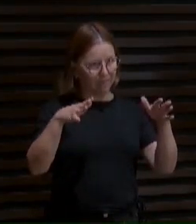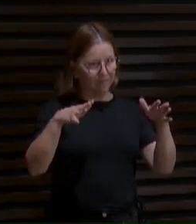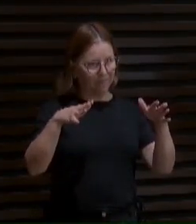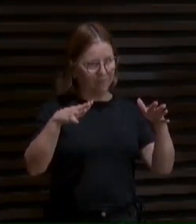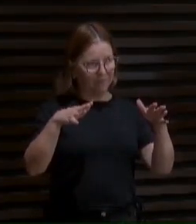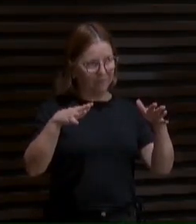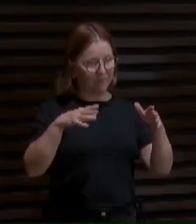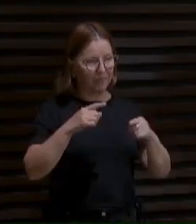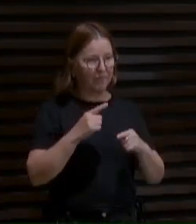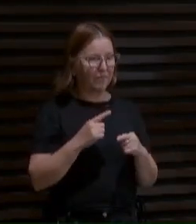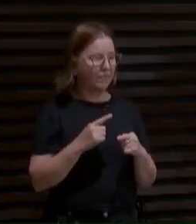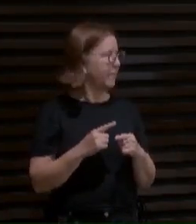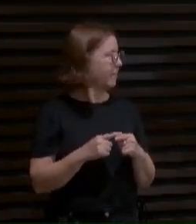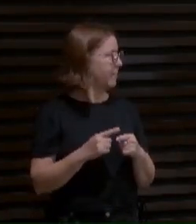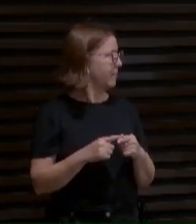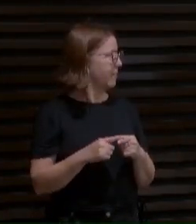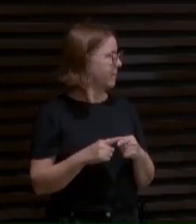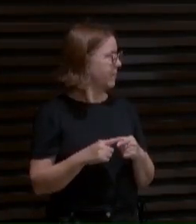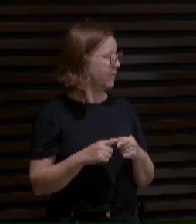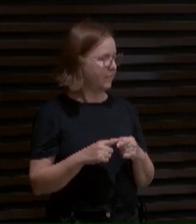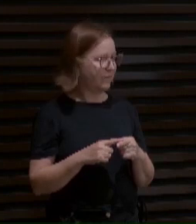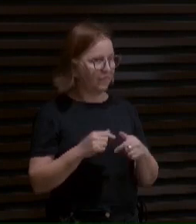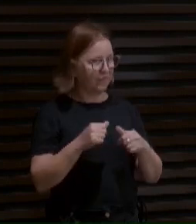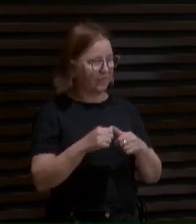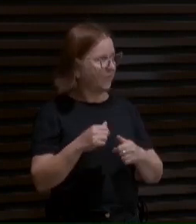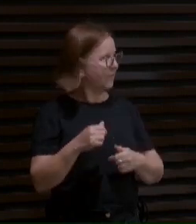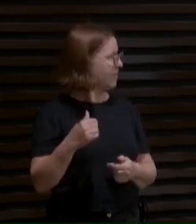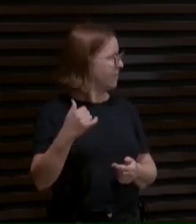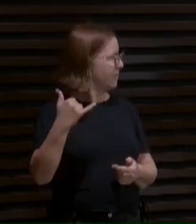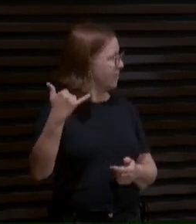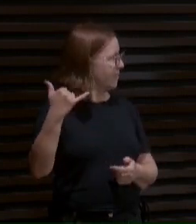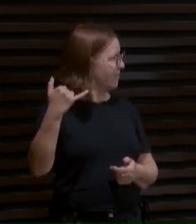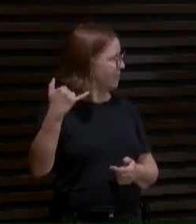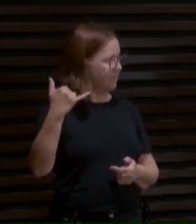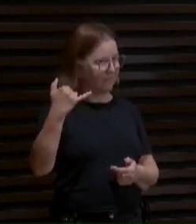Porque esta caneta aqui, como é que chama isso aqui?